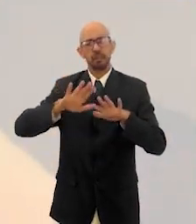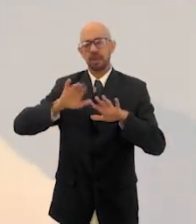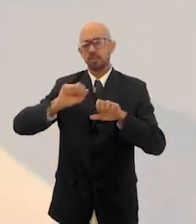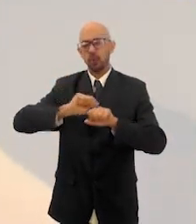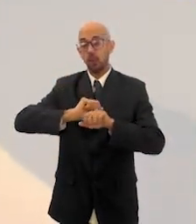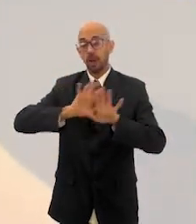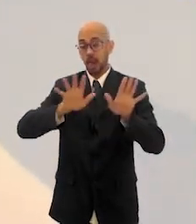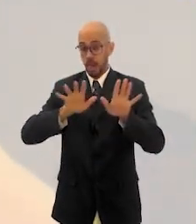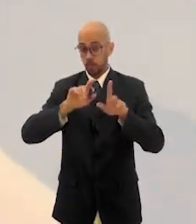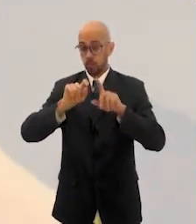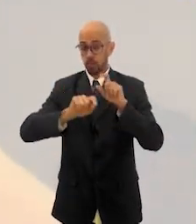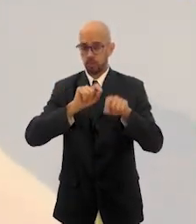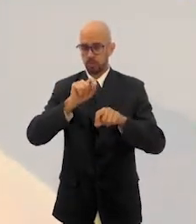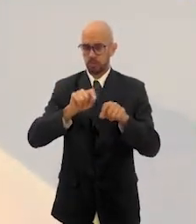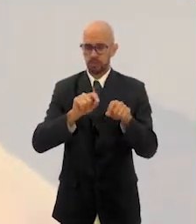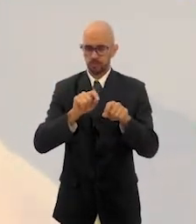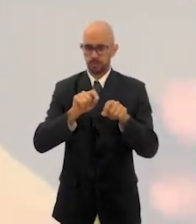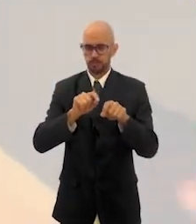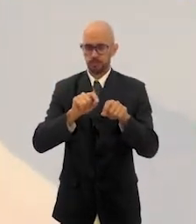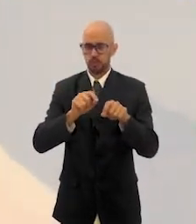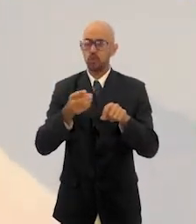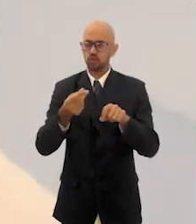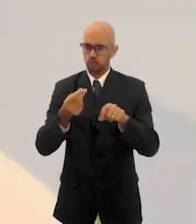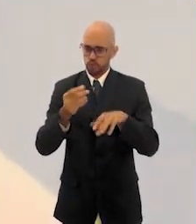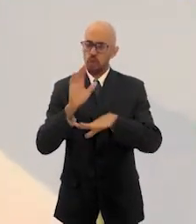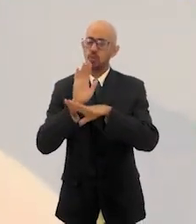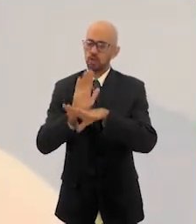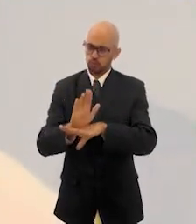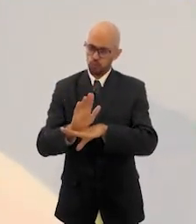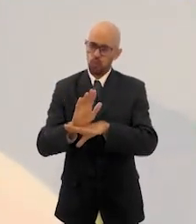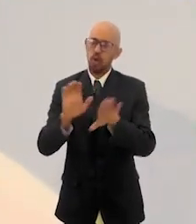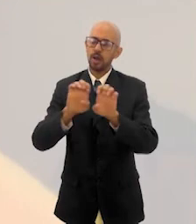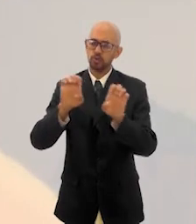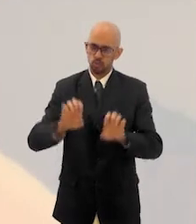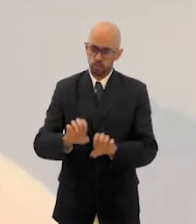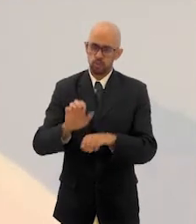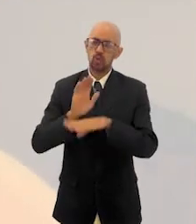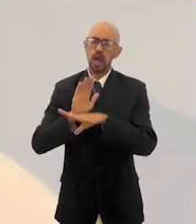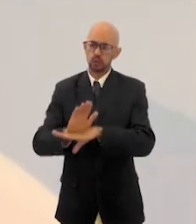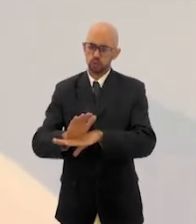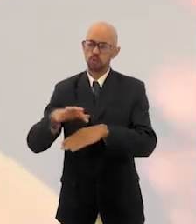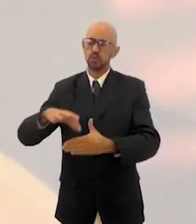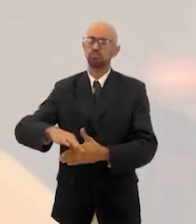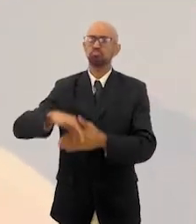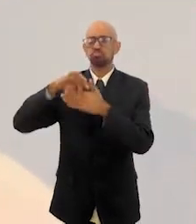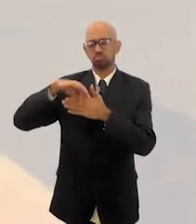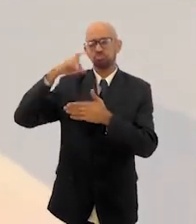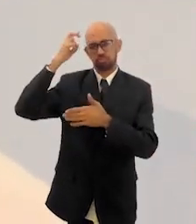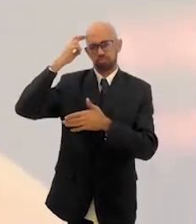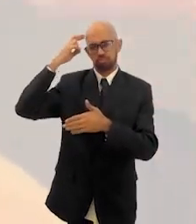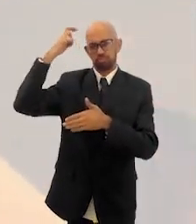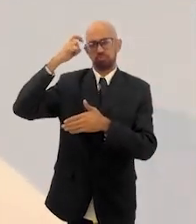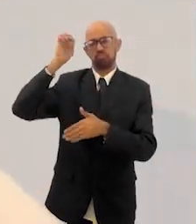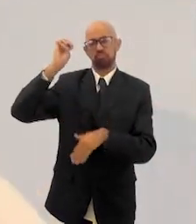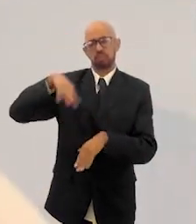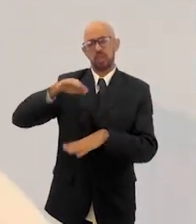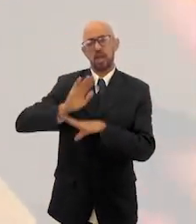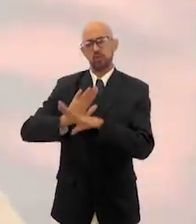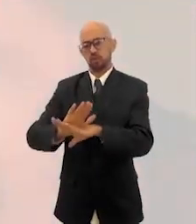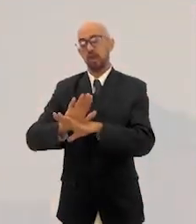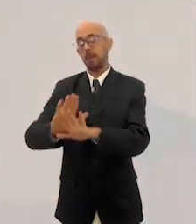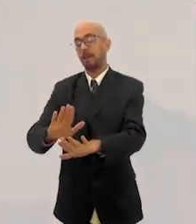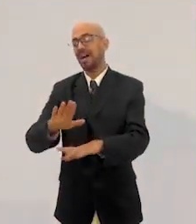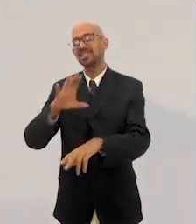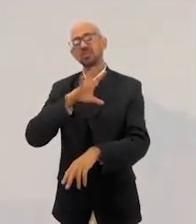ficou muito claro. O dinheiro ajudou, ajudou, a estrutura ajudou, ajudou, a liderança ajudou, o intelecto ajudou, tudo isso